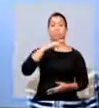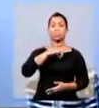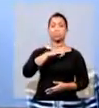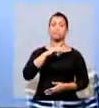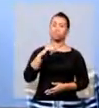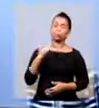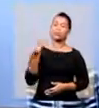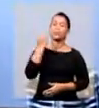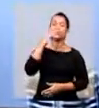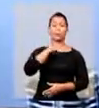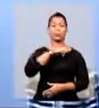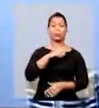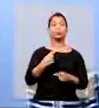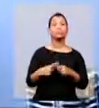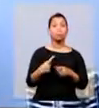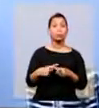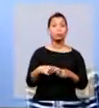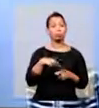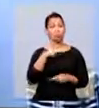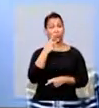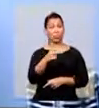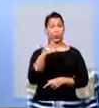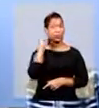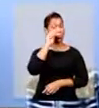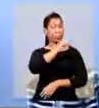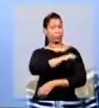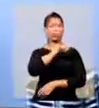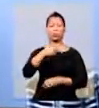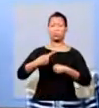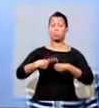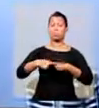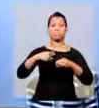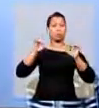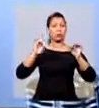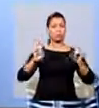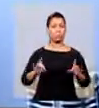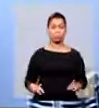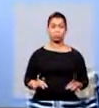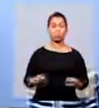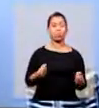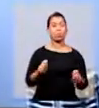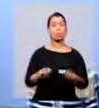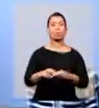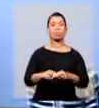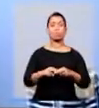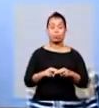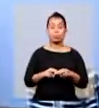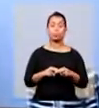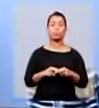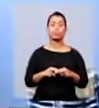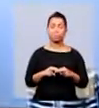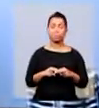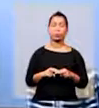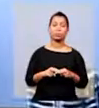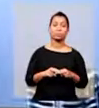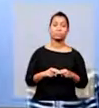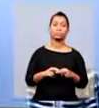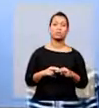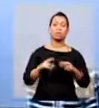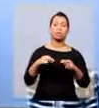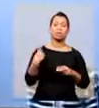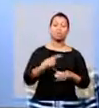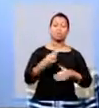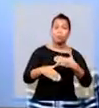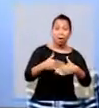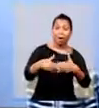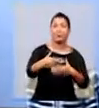cidades privilegiadas em relação a gente acho que está um passo ainda à frente de muitos municípios, né, com trabalhos